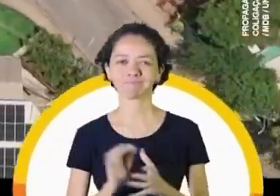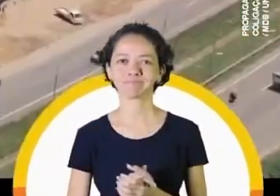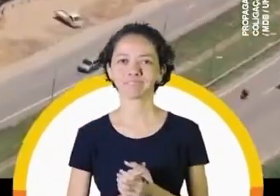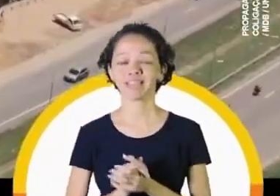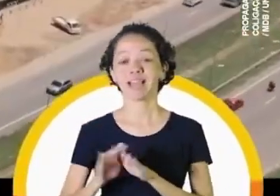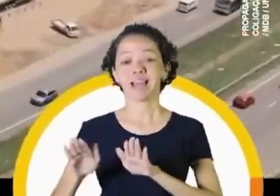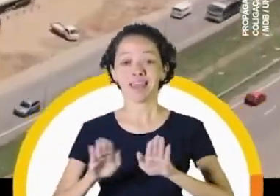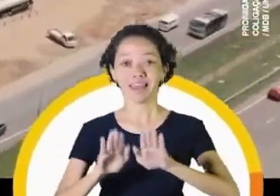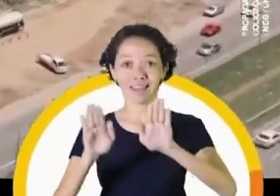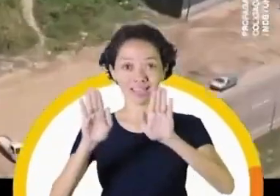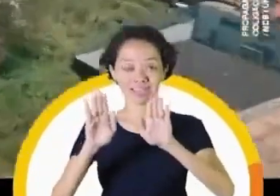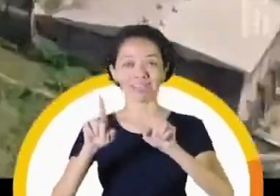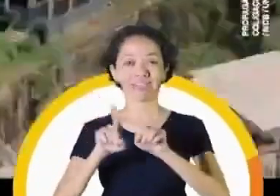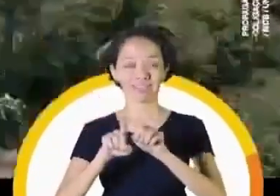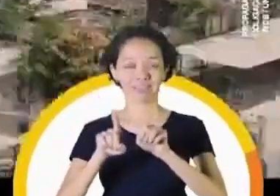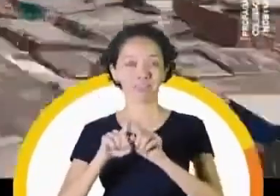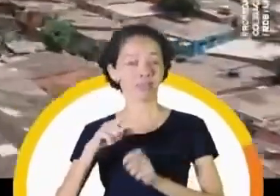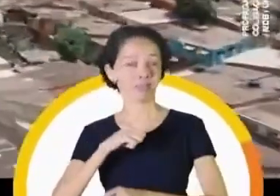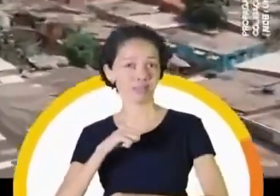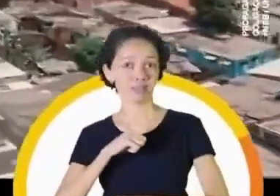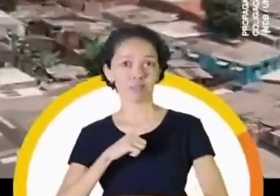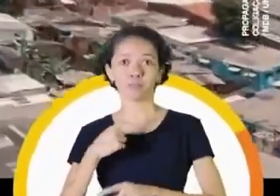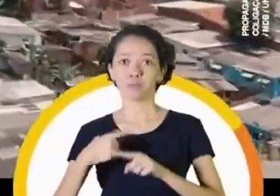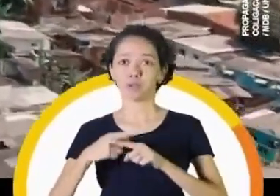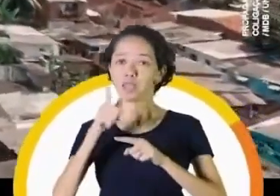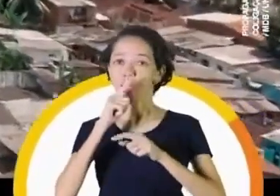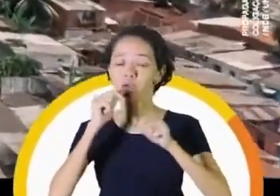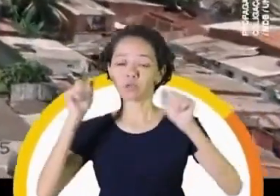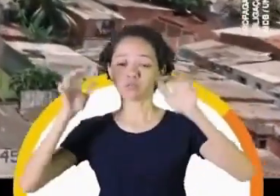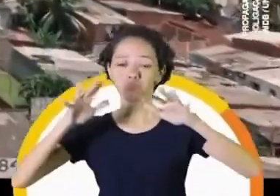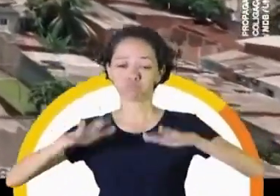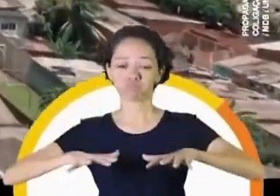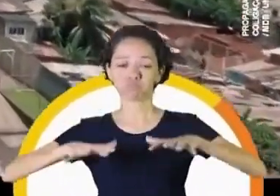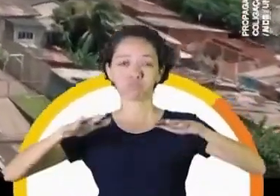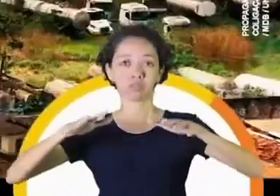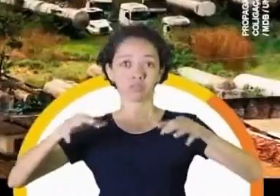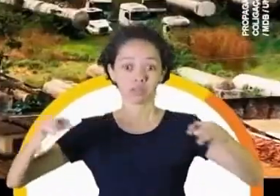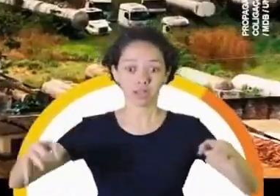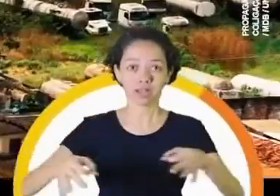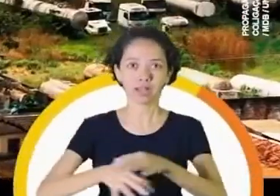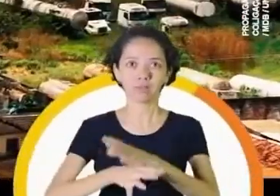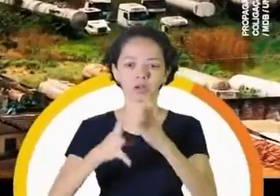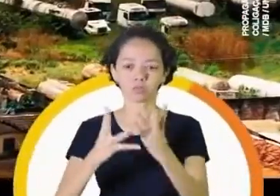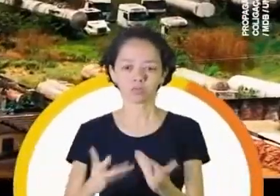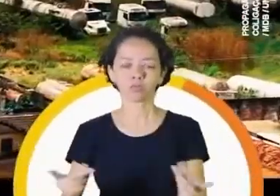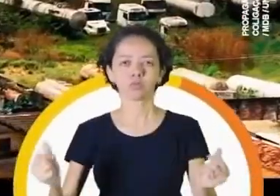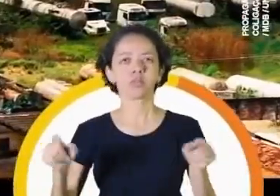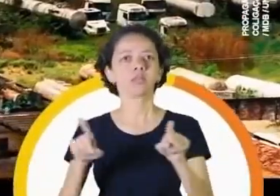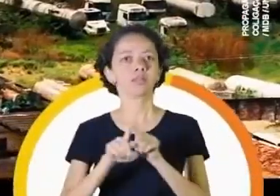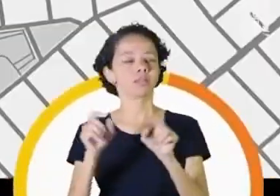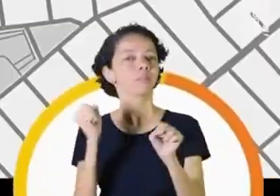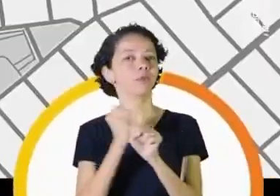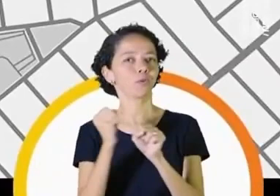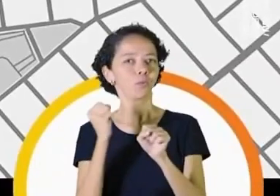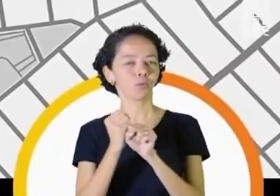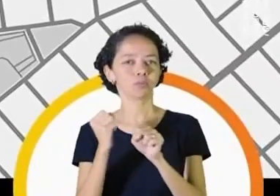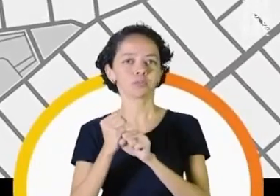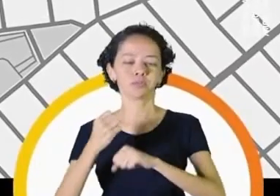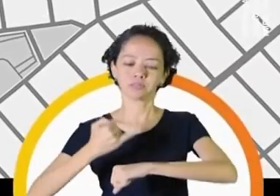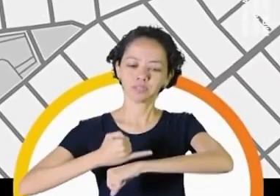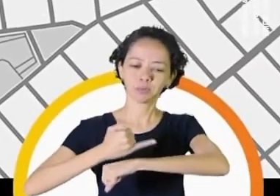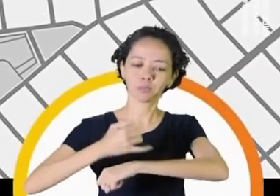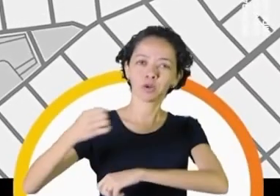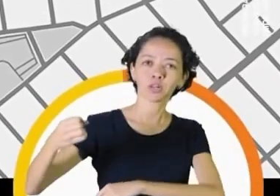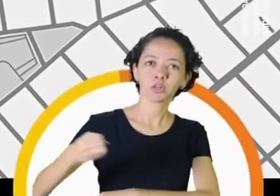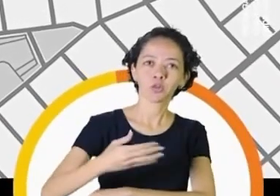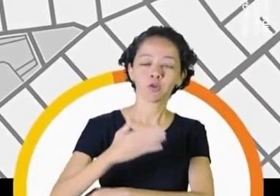Além da ladeira da Coab, vamos fazer a laje estaqueada para acabar com os alagamentos na Avenida Dom Helder Câmara. E vamos fazer também a nova